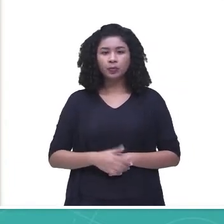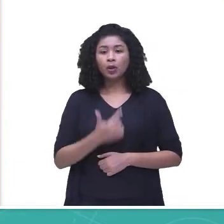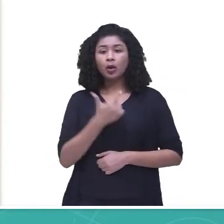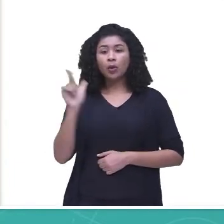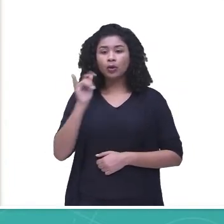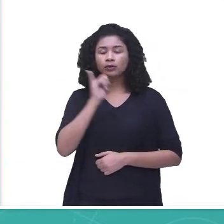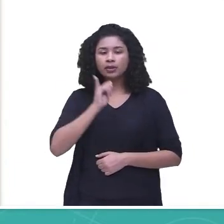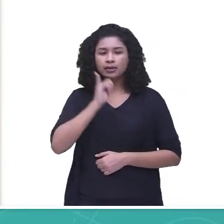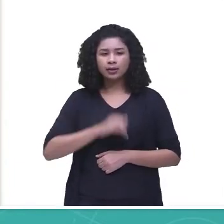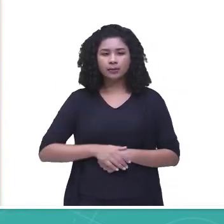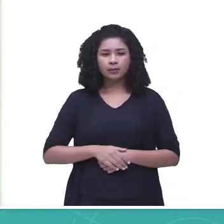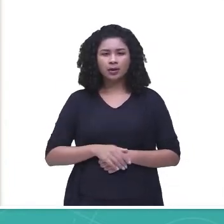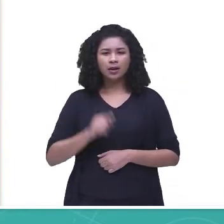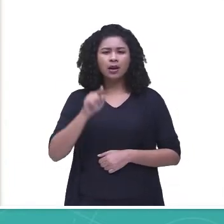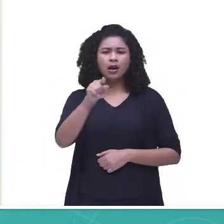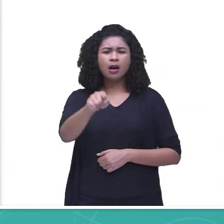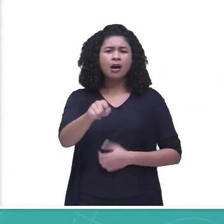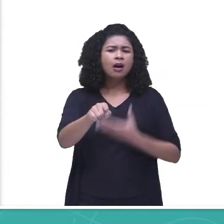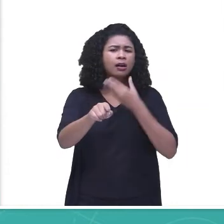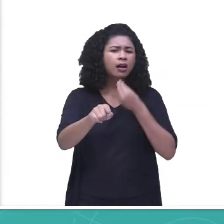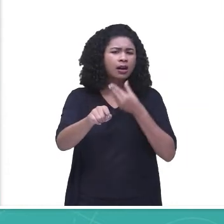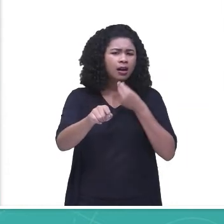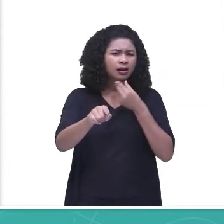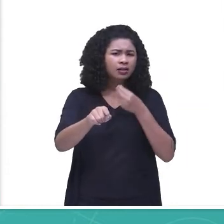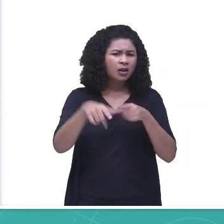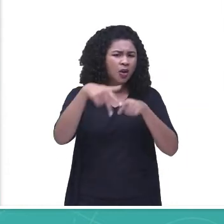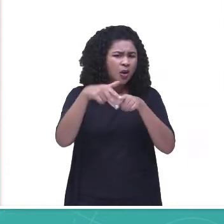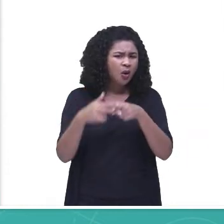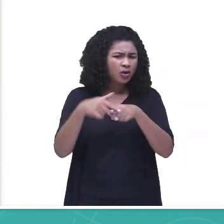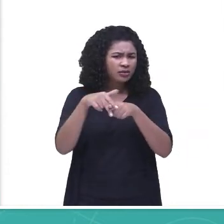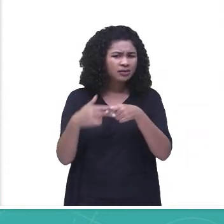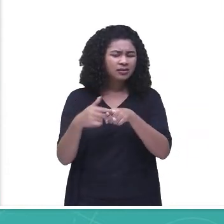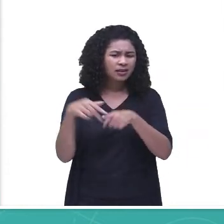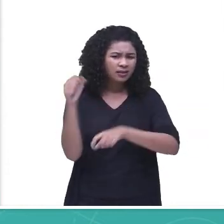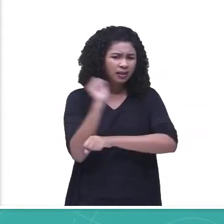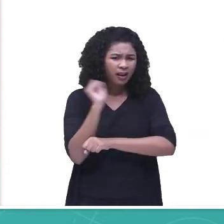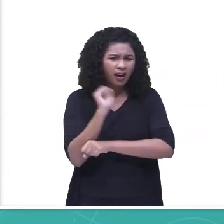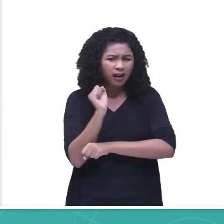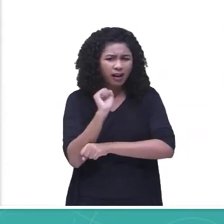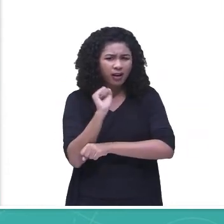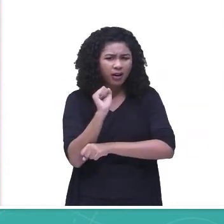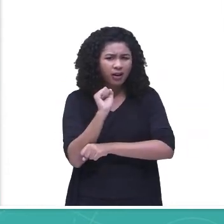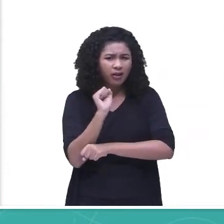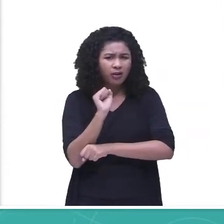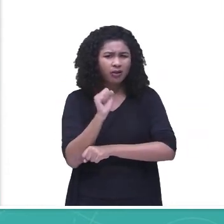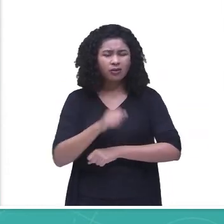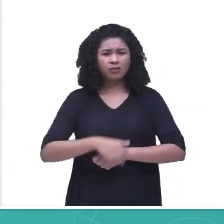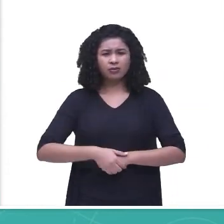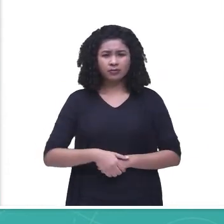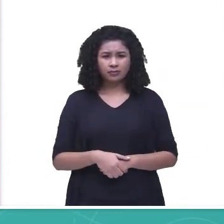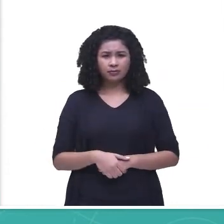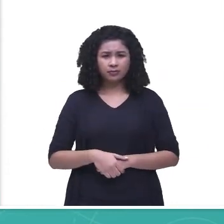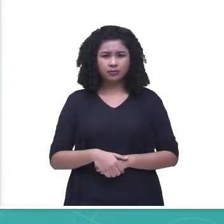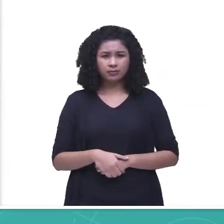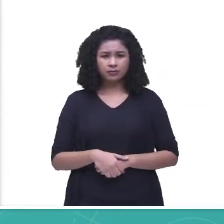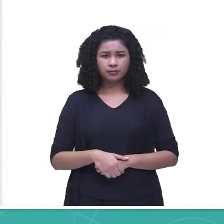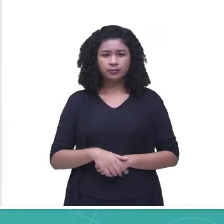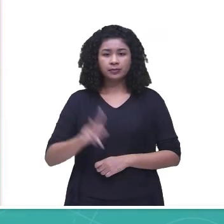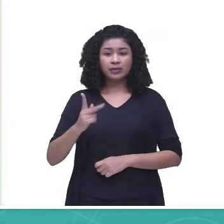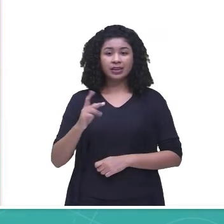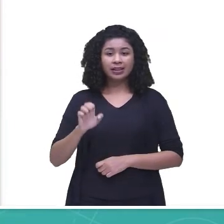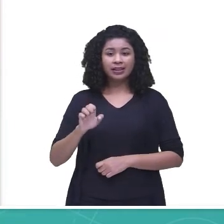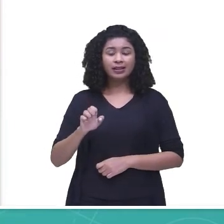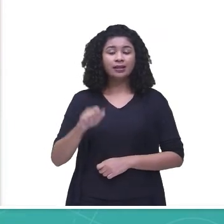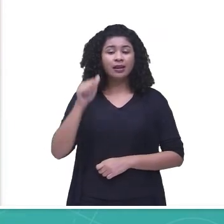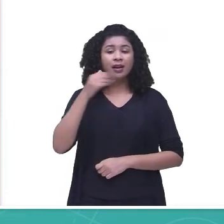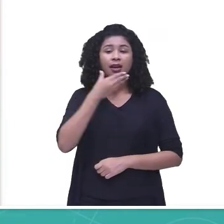Olha só a imagem. Ele não está consertando um carro. Olha só, ele, tá? Eu tenho então